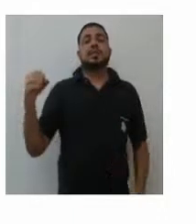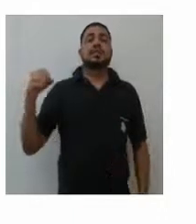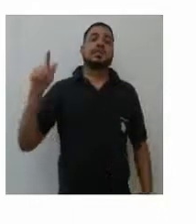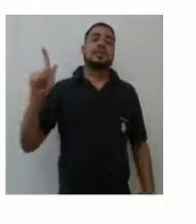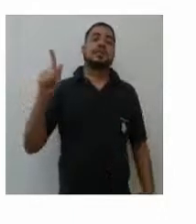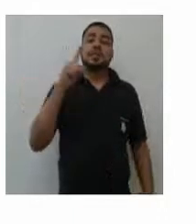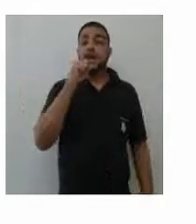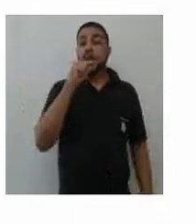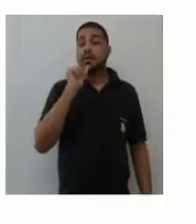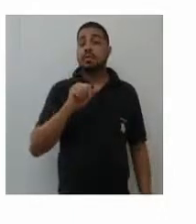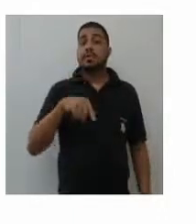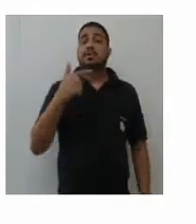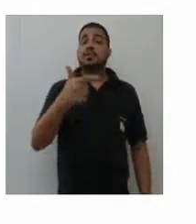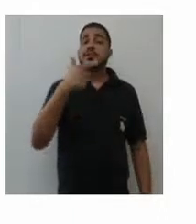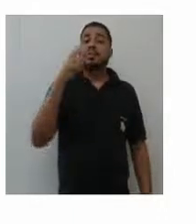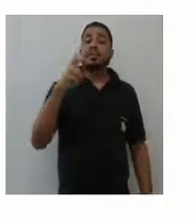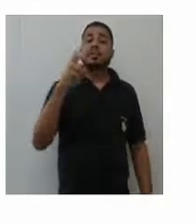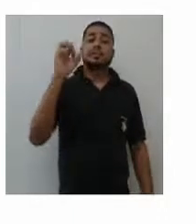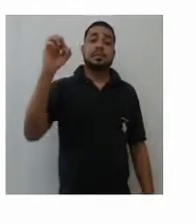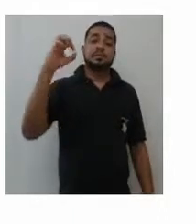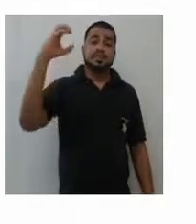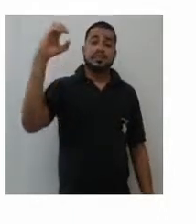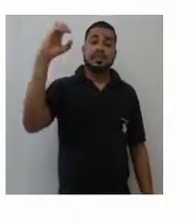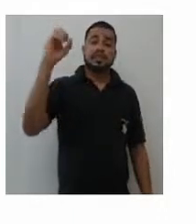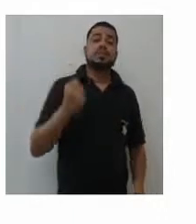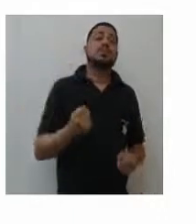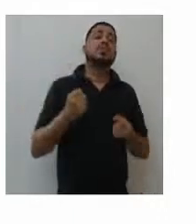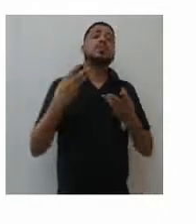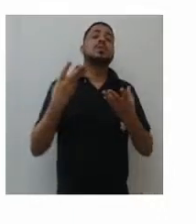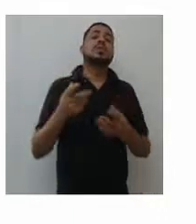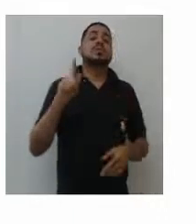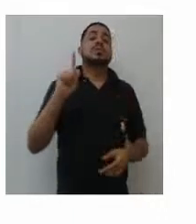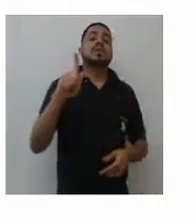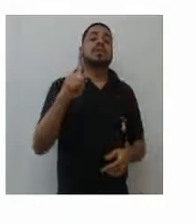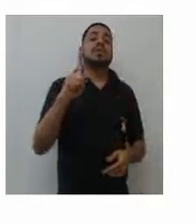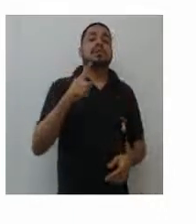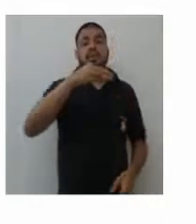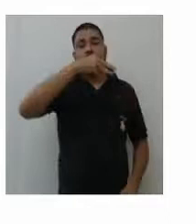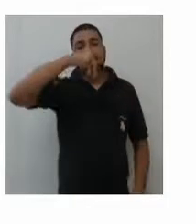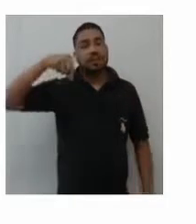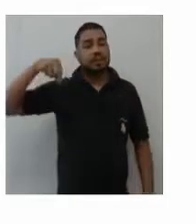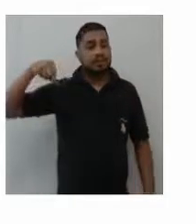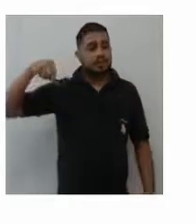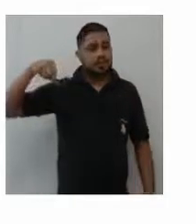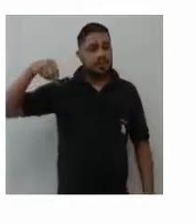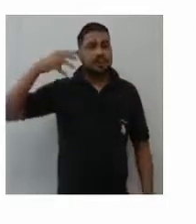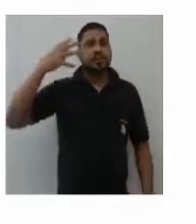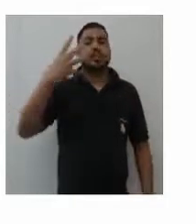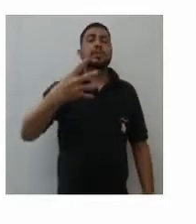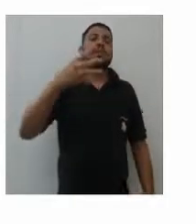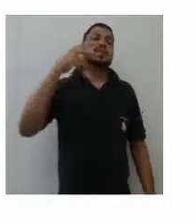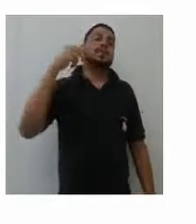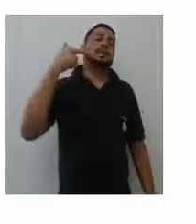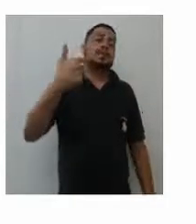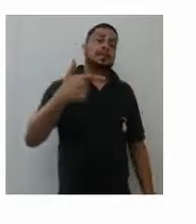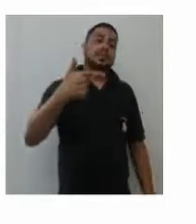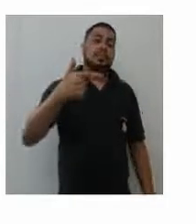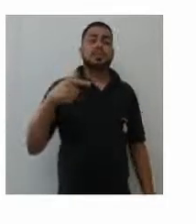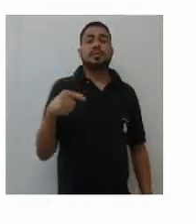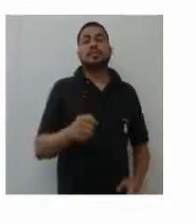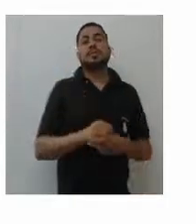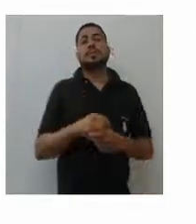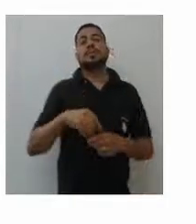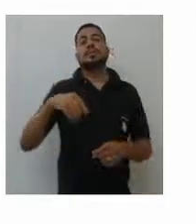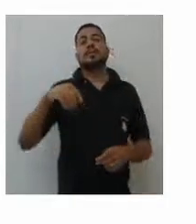Agora, quando são 25 graus Celsius, quantos gramas são de sal? Aí está lá, 42 gramas de cloreto